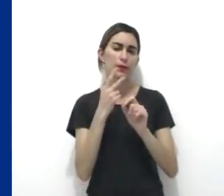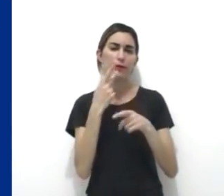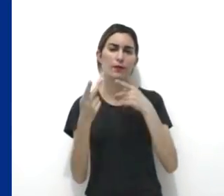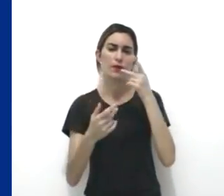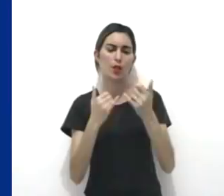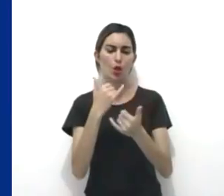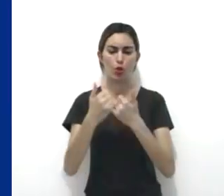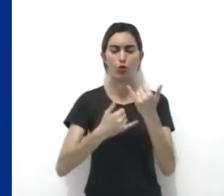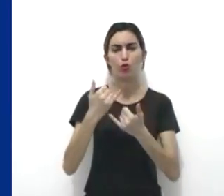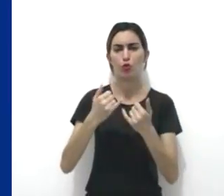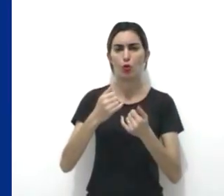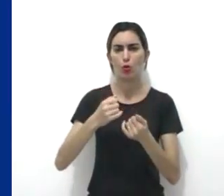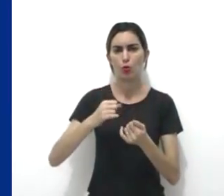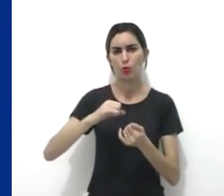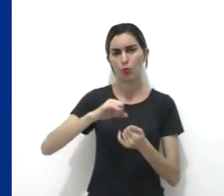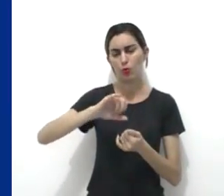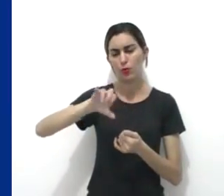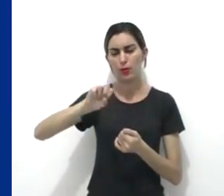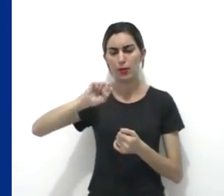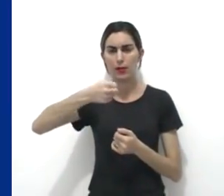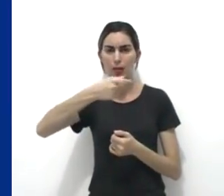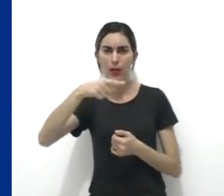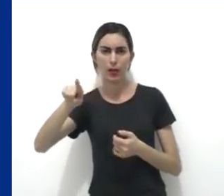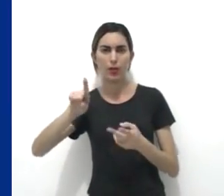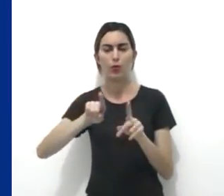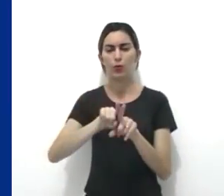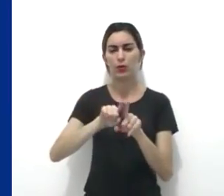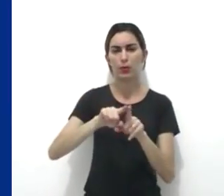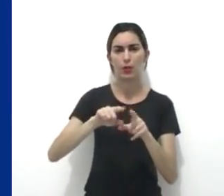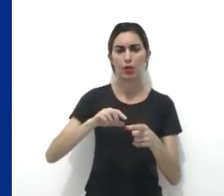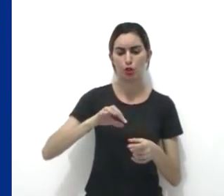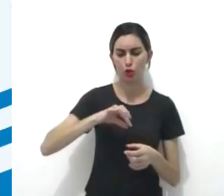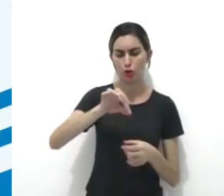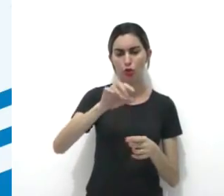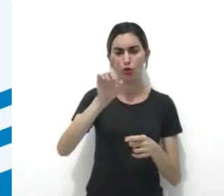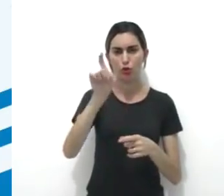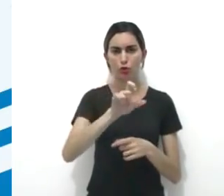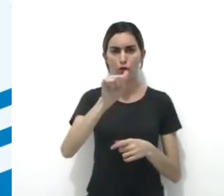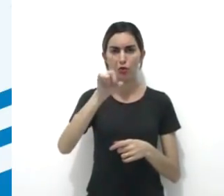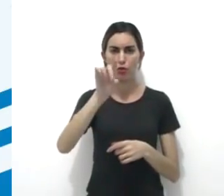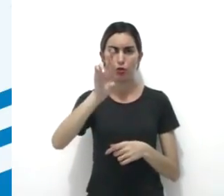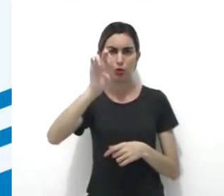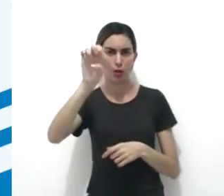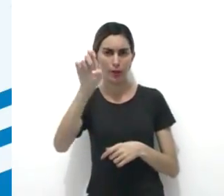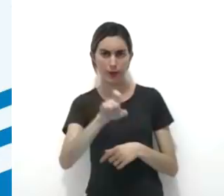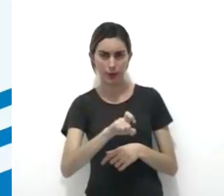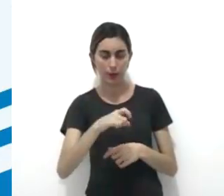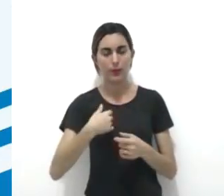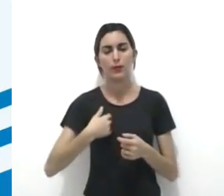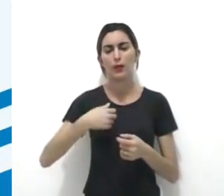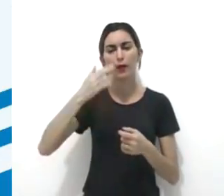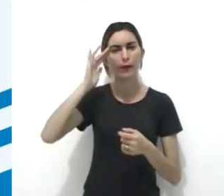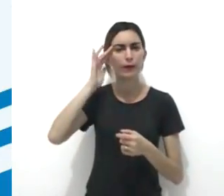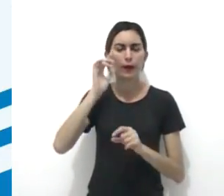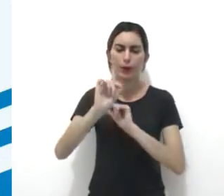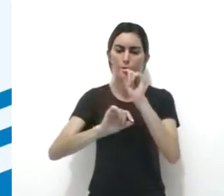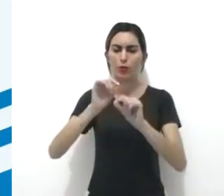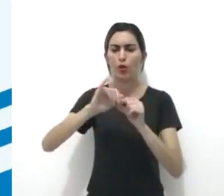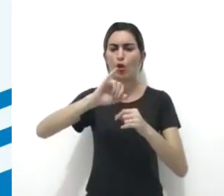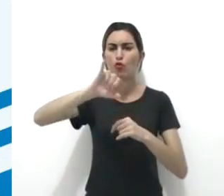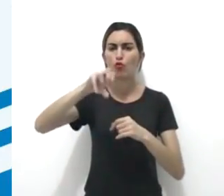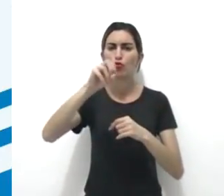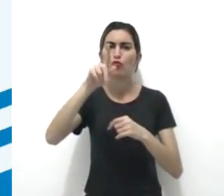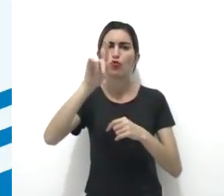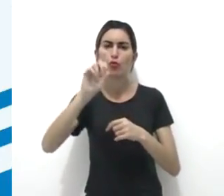vamos falar de jogos de salão e principalmente xadrez. Então vamos lá, para a gente primeiro entender o que são jogos